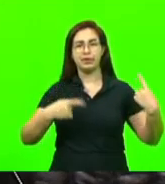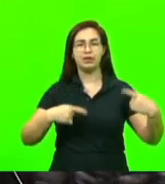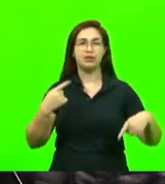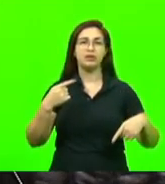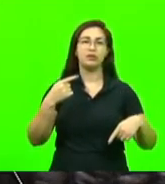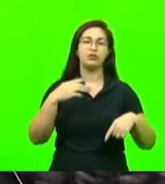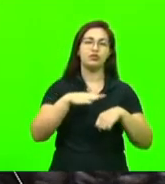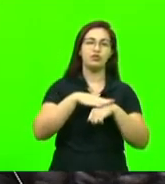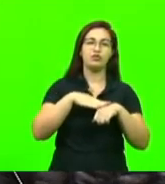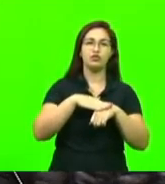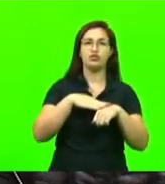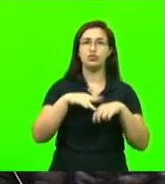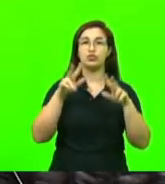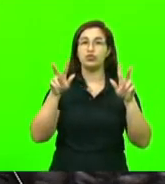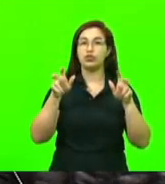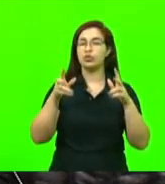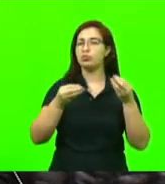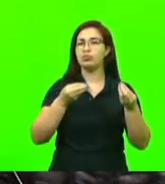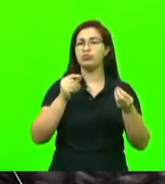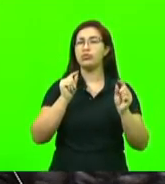muito especial medidas